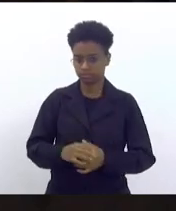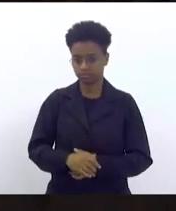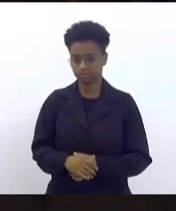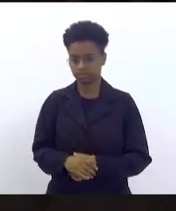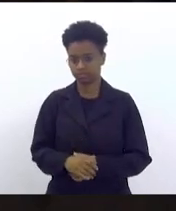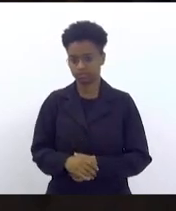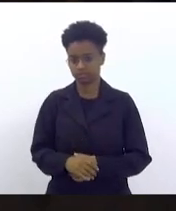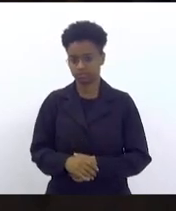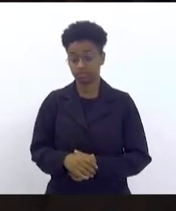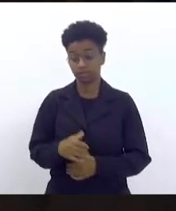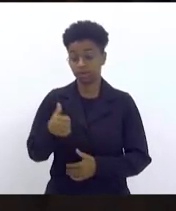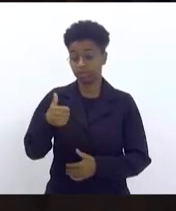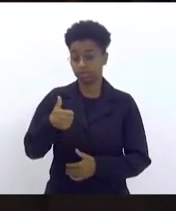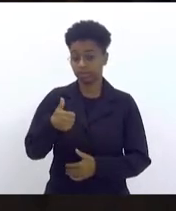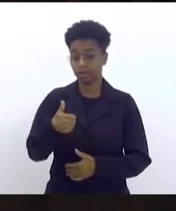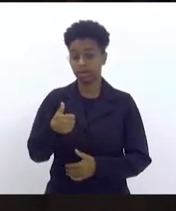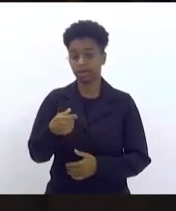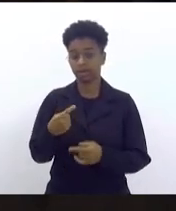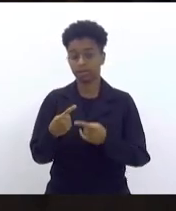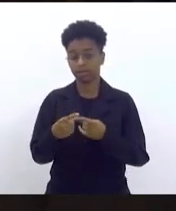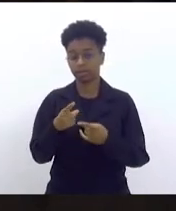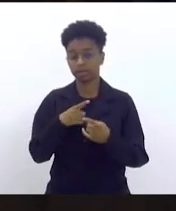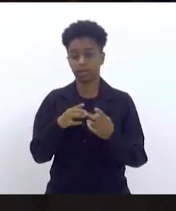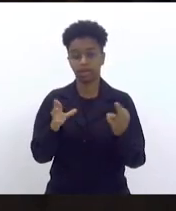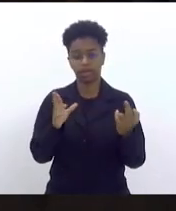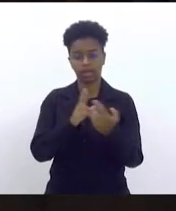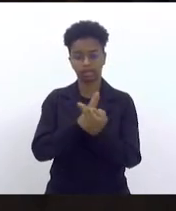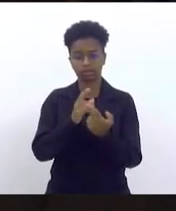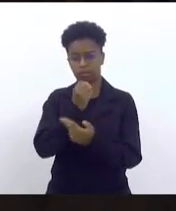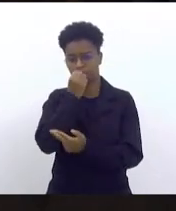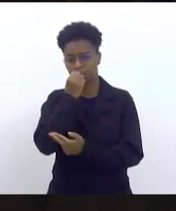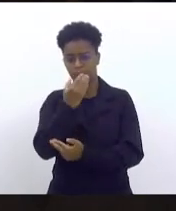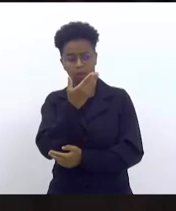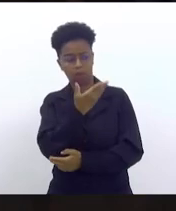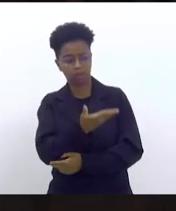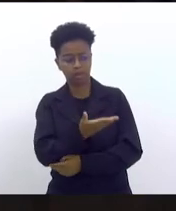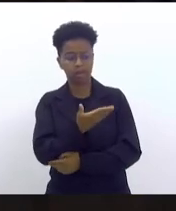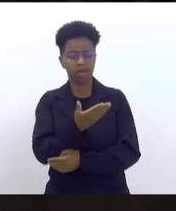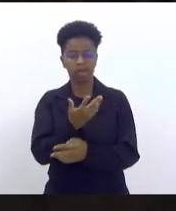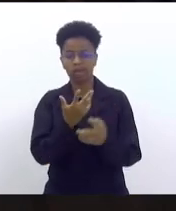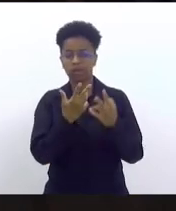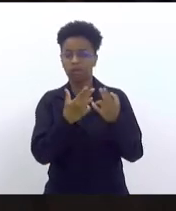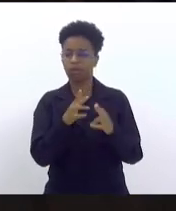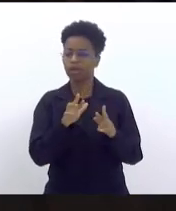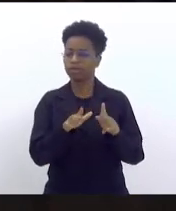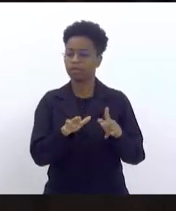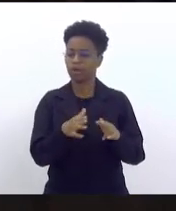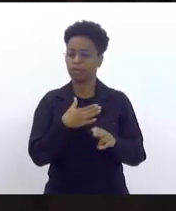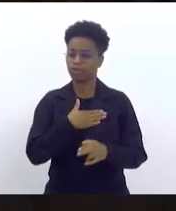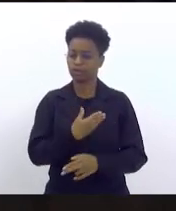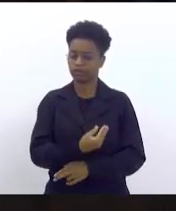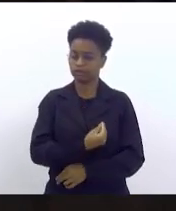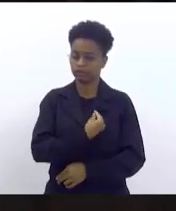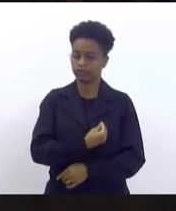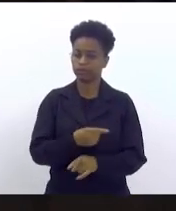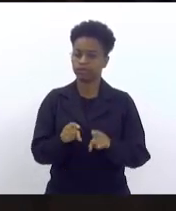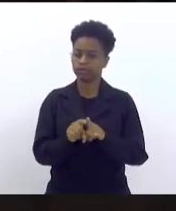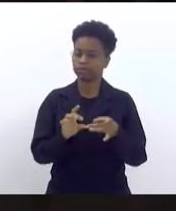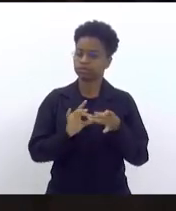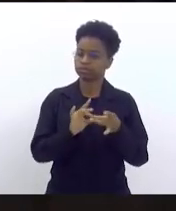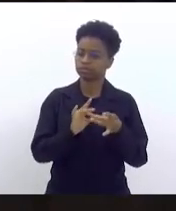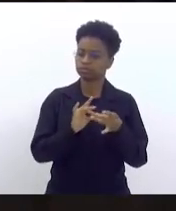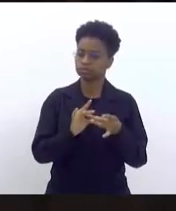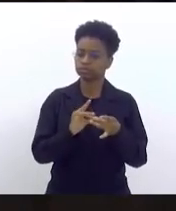a boa relação que temos você que se tornou um irmão na minha vida e um grande parceiro e